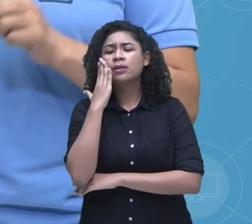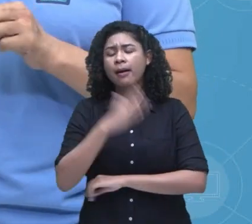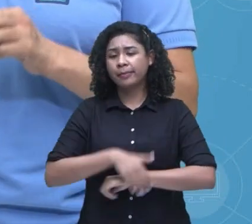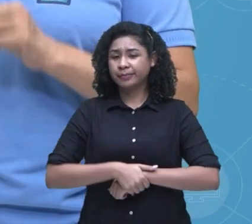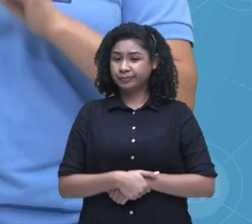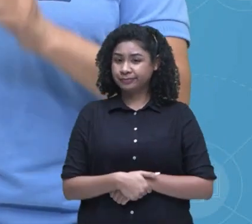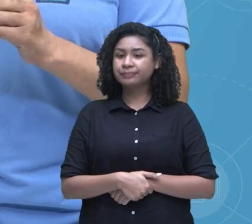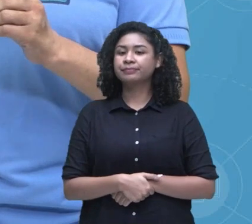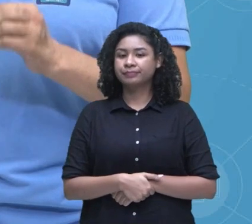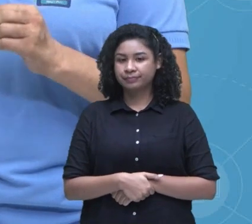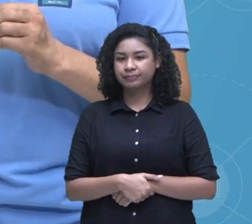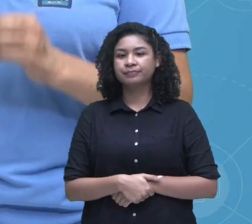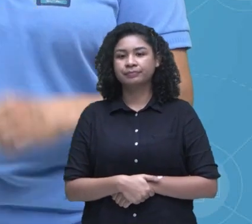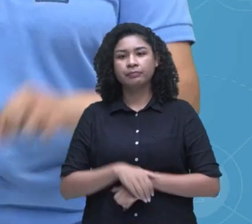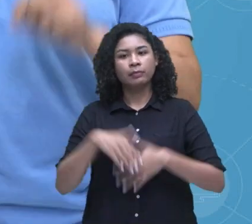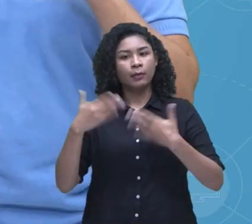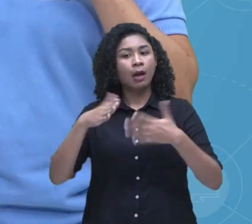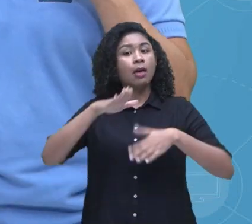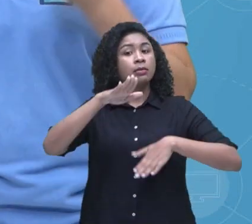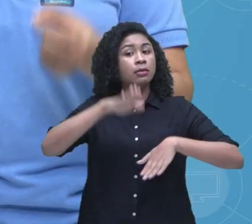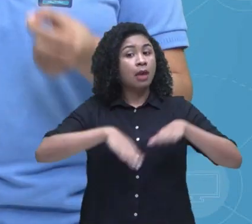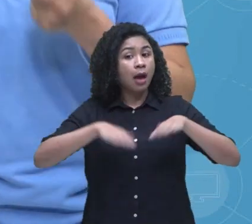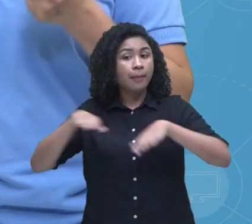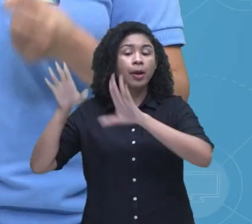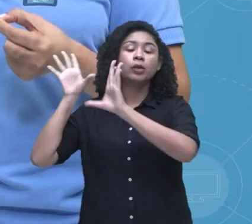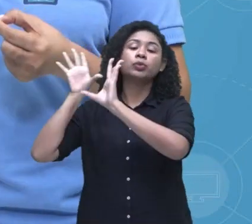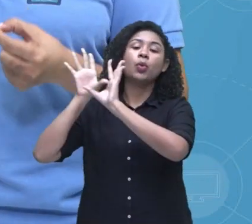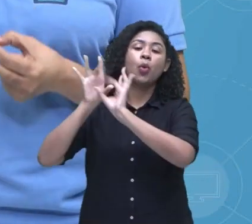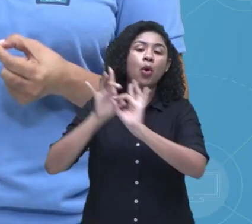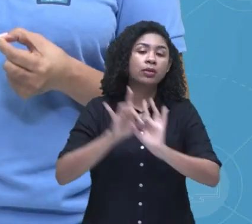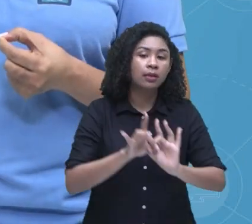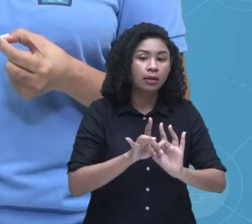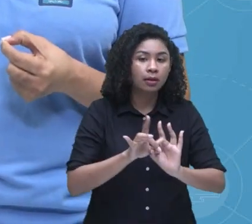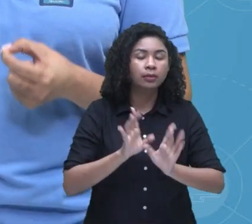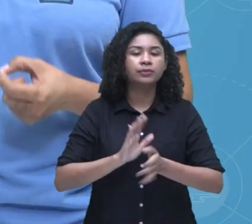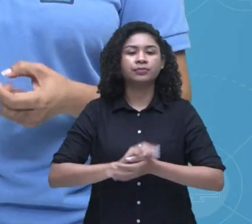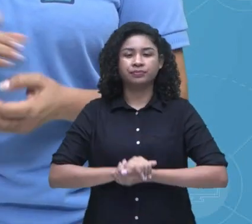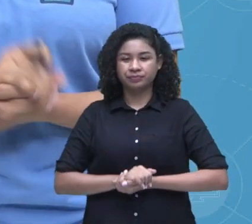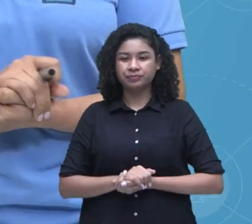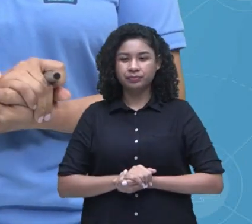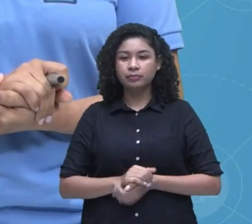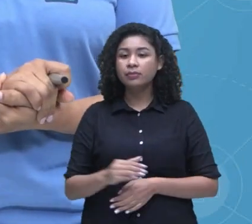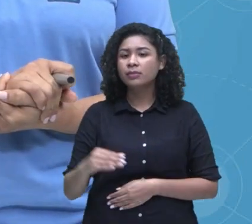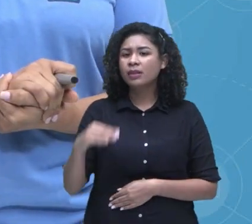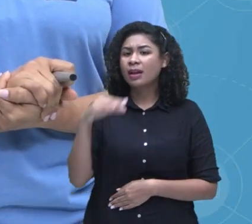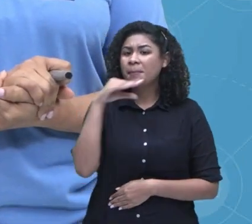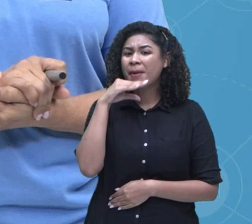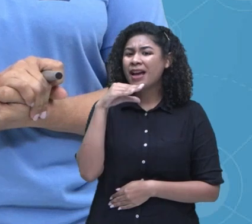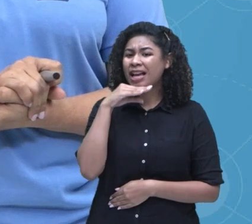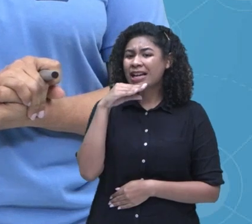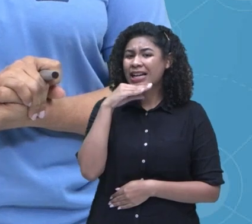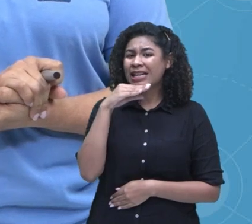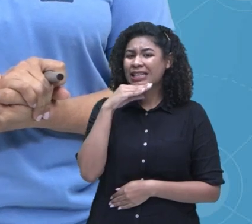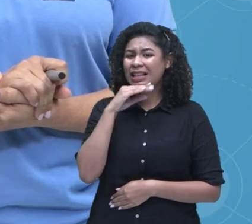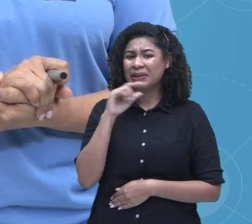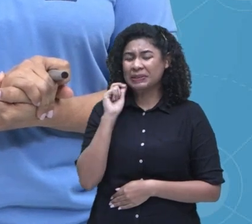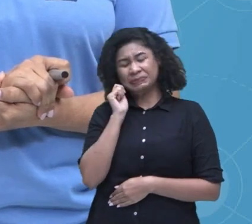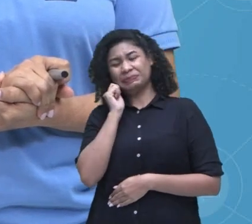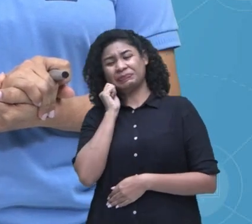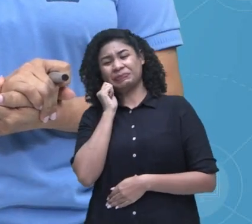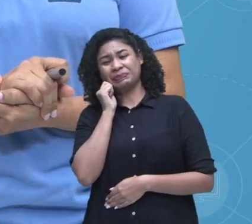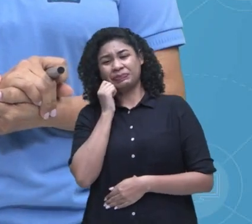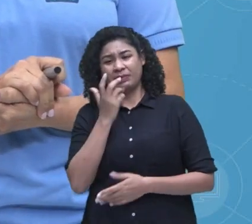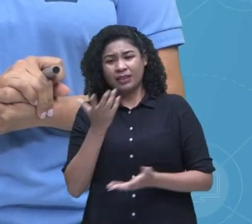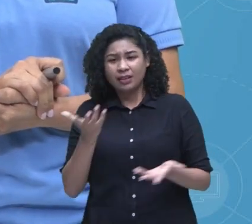quando vier lá dentro do contexto. Olha, a manga está azeda. Será que eu vou pensar algum momento que